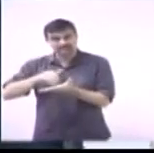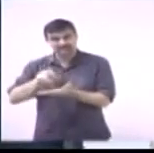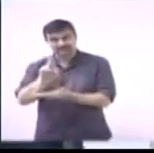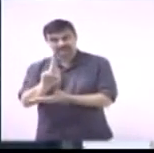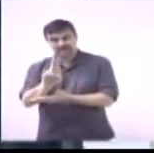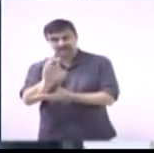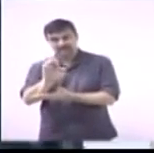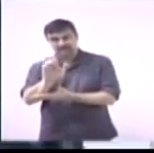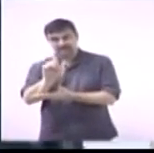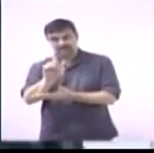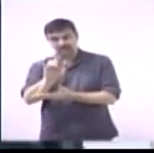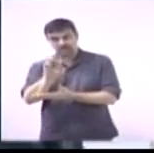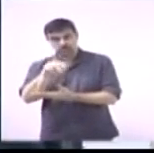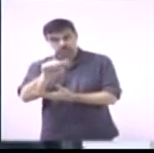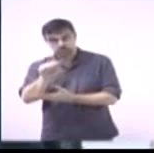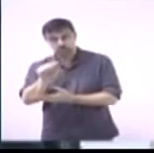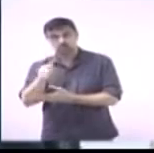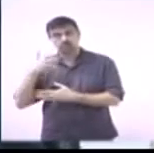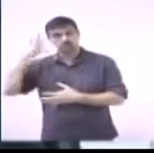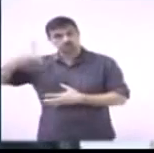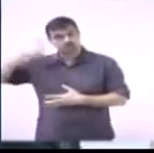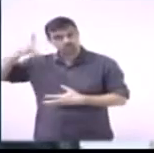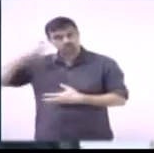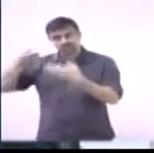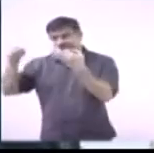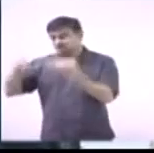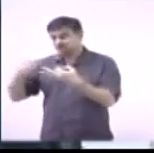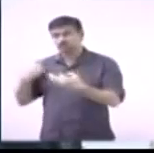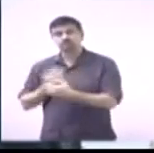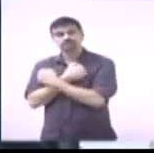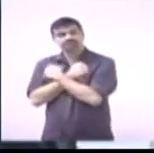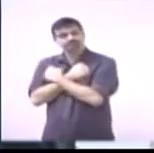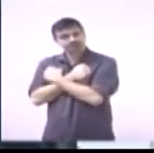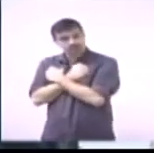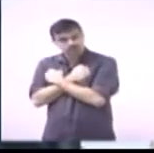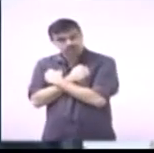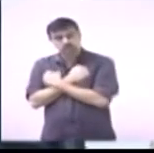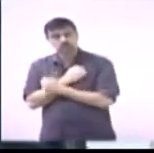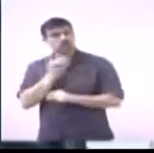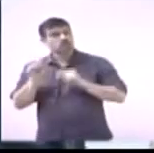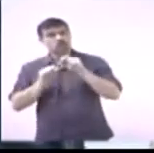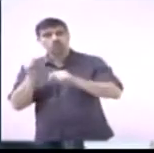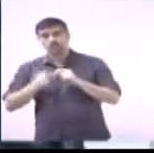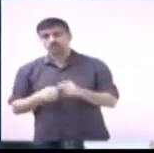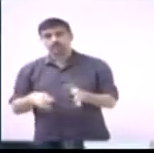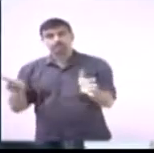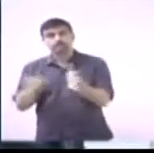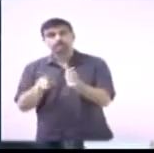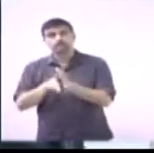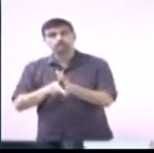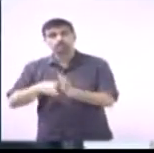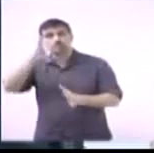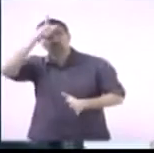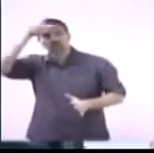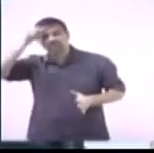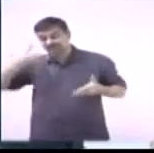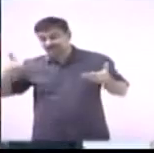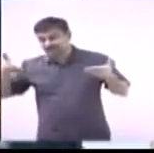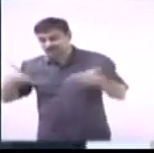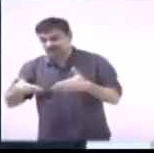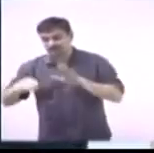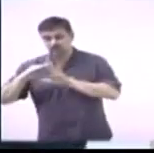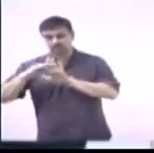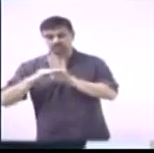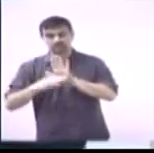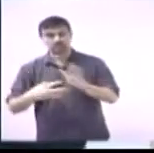Regina, e deixo aqui meu abraço a ela. Não se trata de um plano de governo, ou mesmo